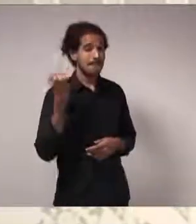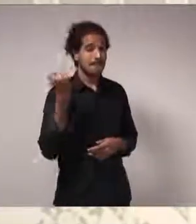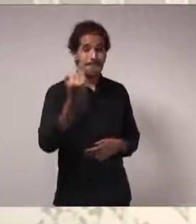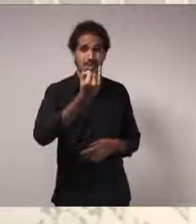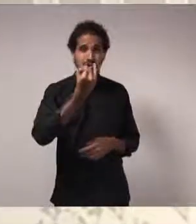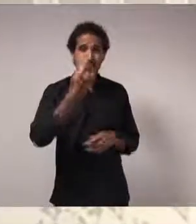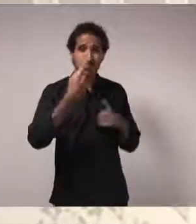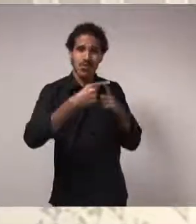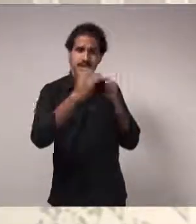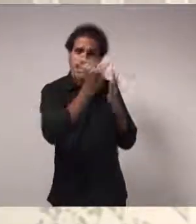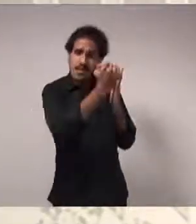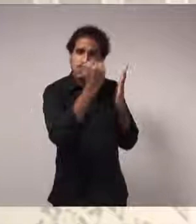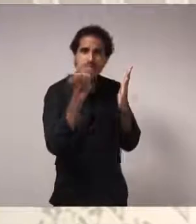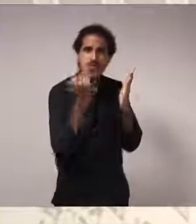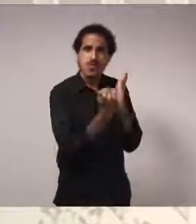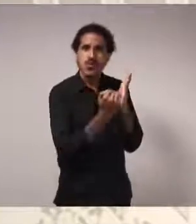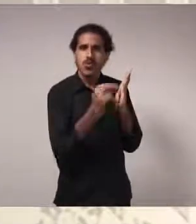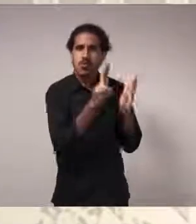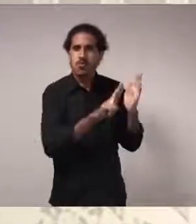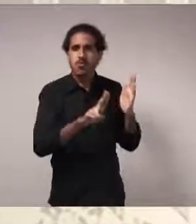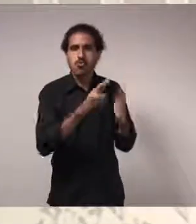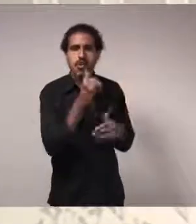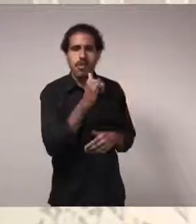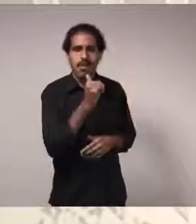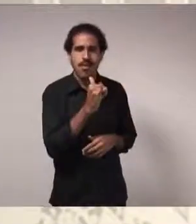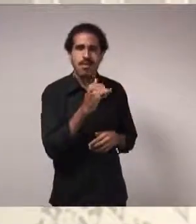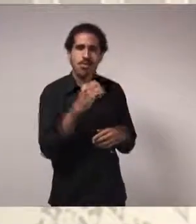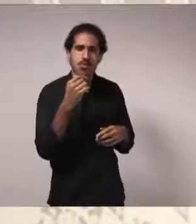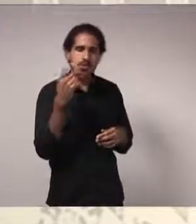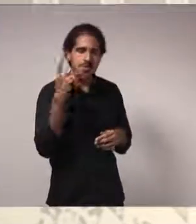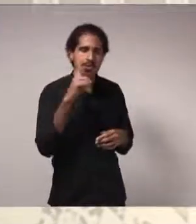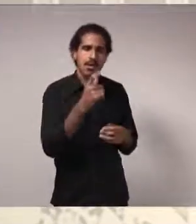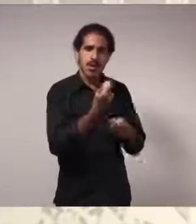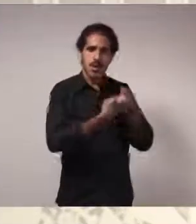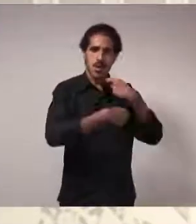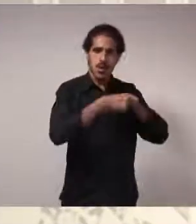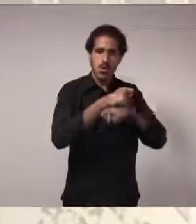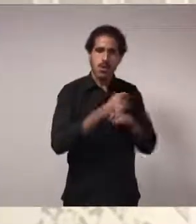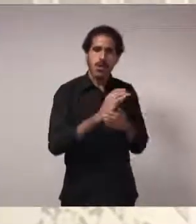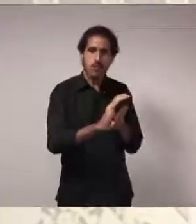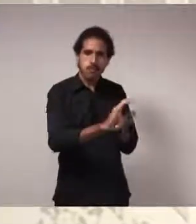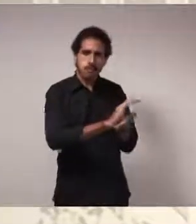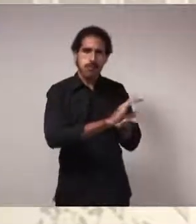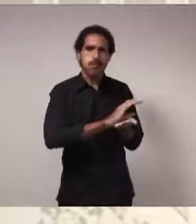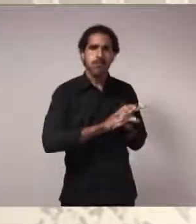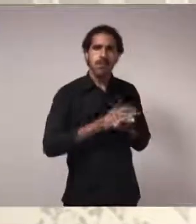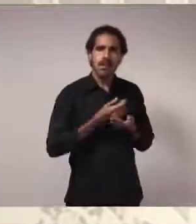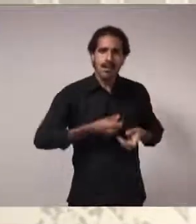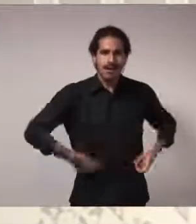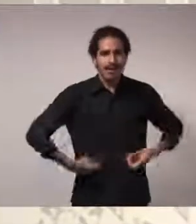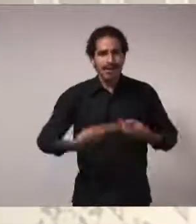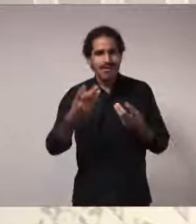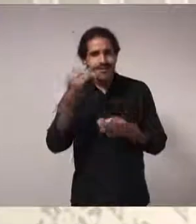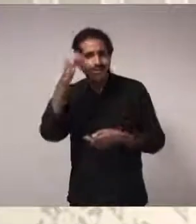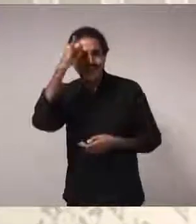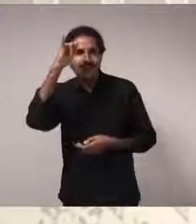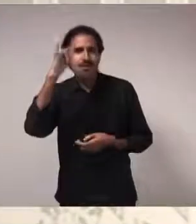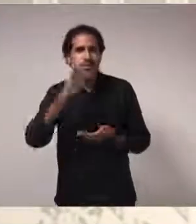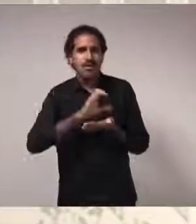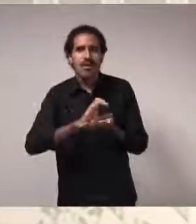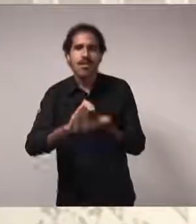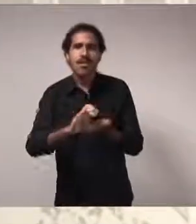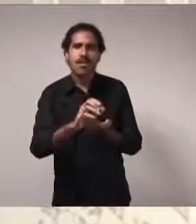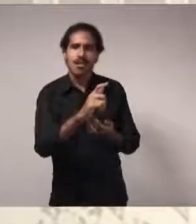está reduzindo, né, consumo de energia, está gerando economia, está gerando, gastando menos verba, menos